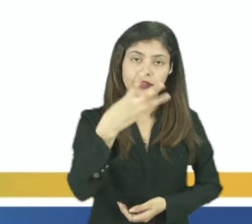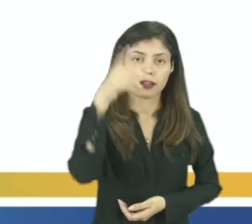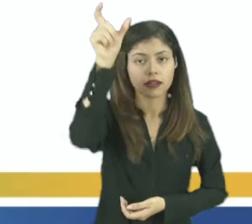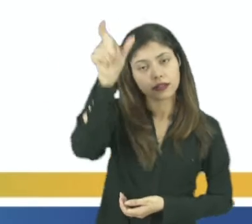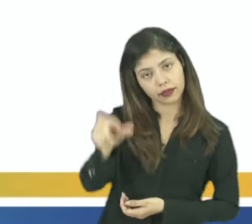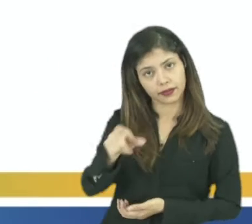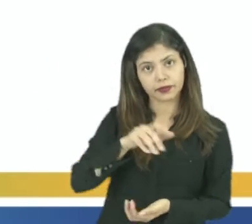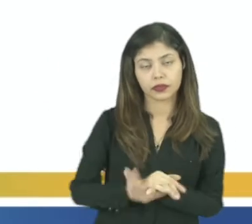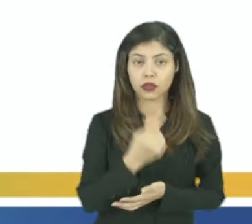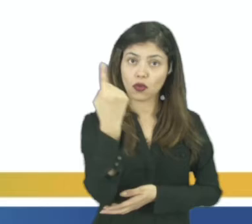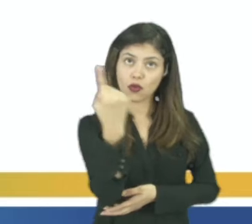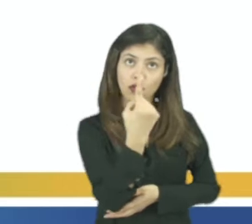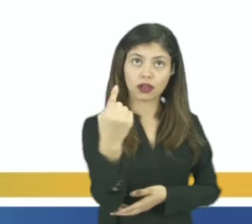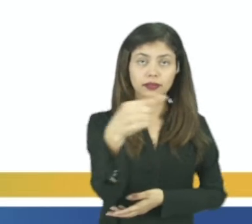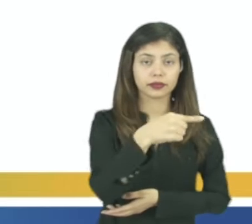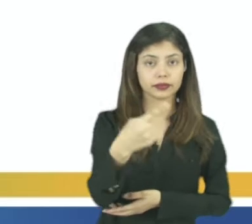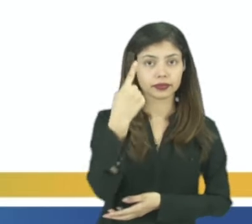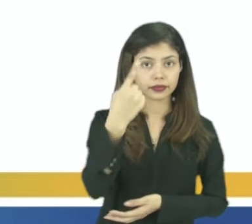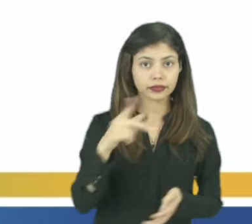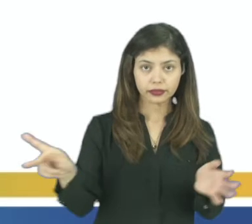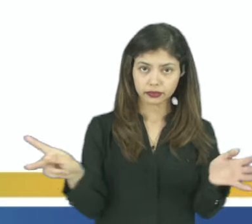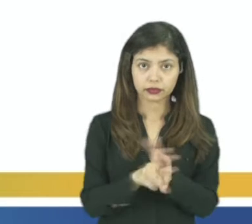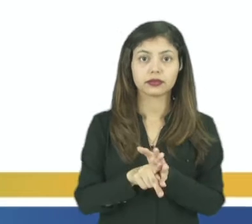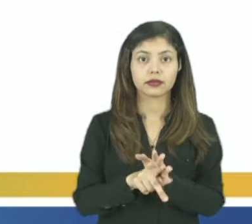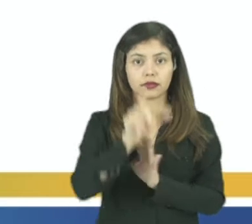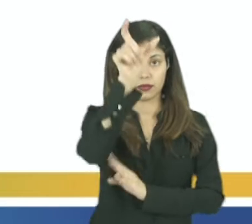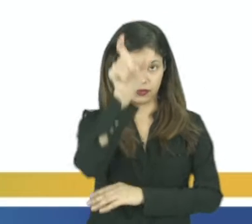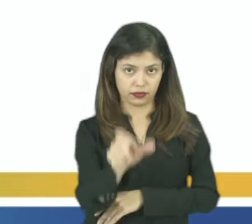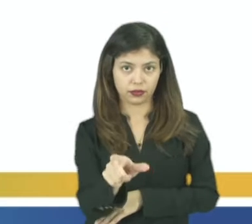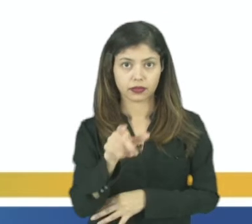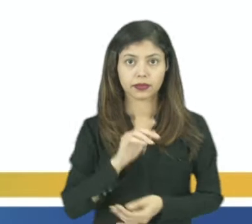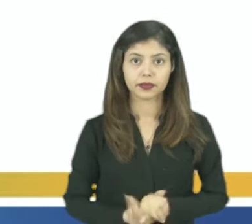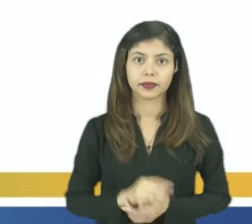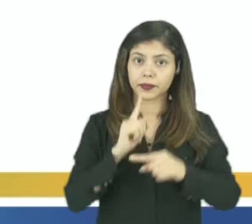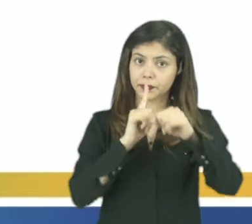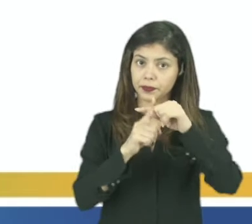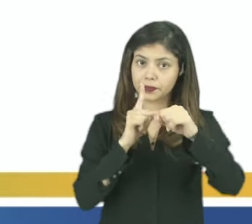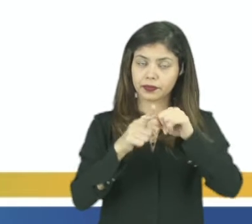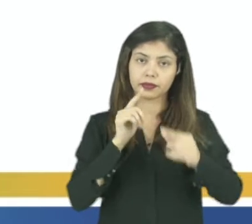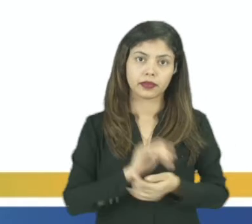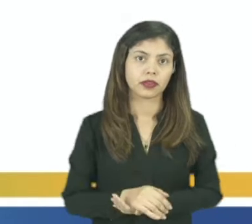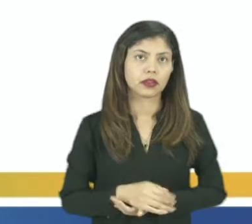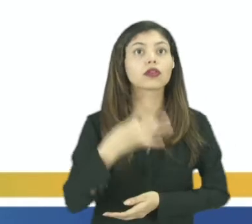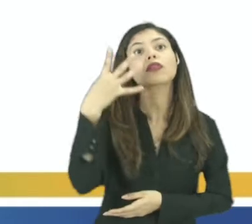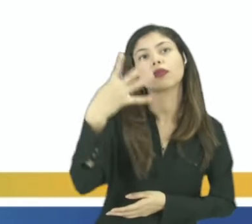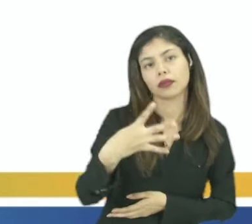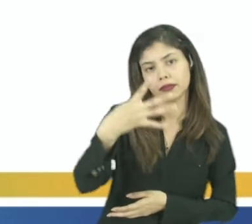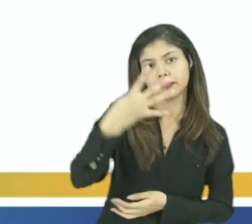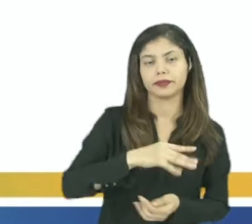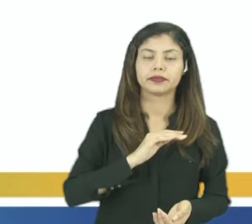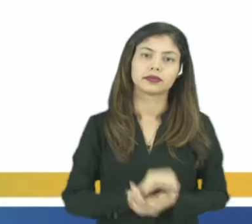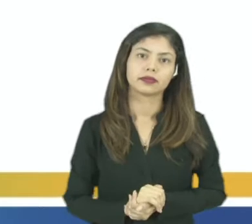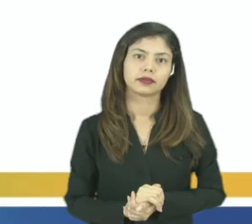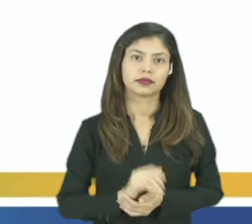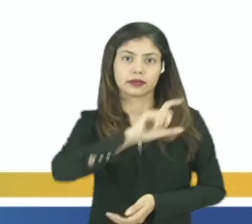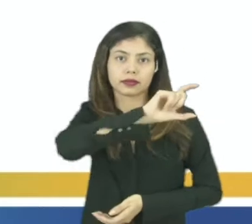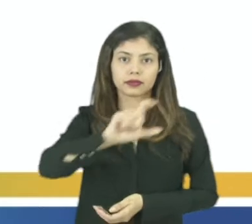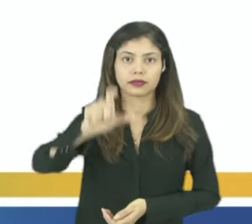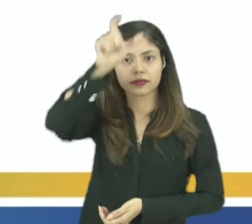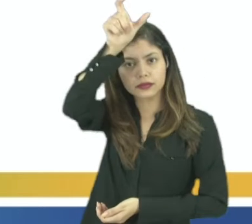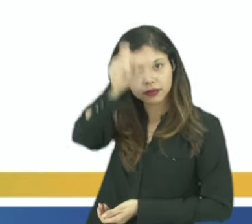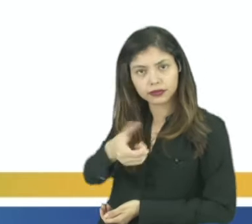temos o elemento 1, que é da própria coluna, mais o 4, que é da coluna